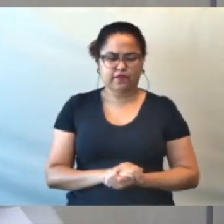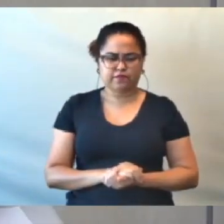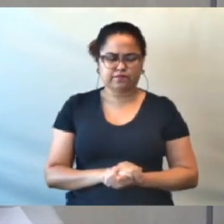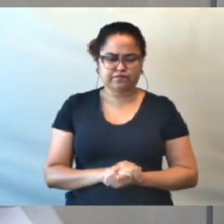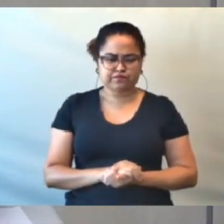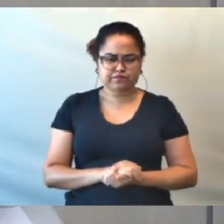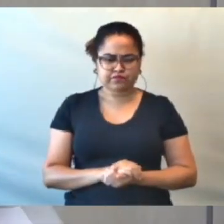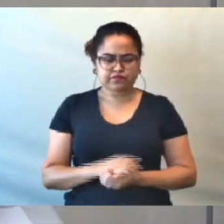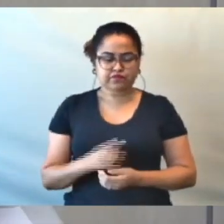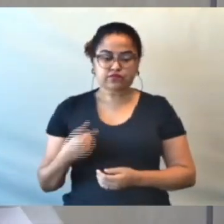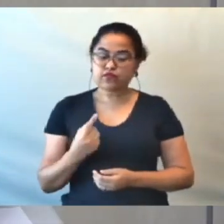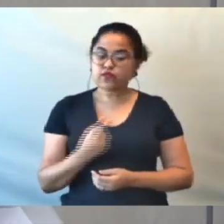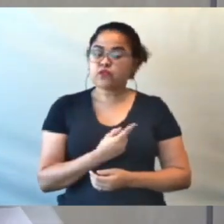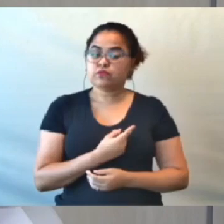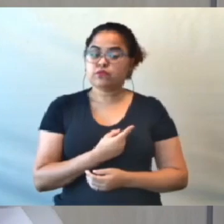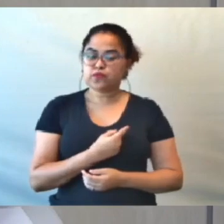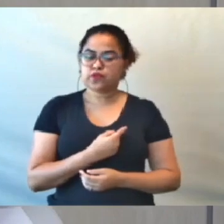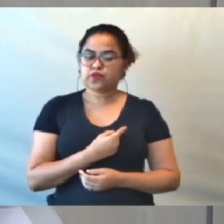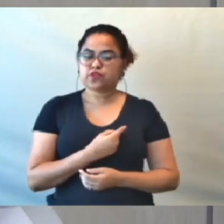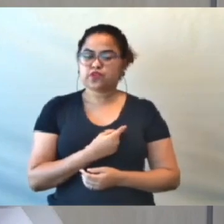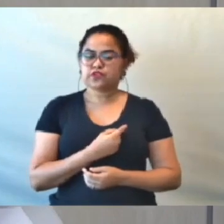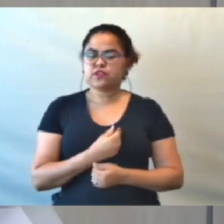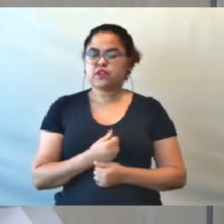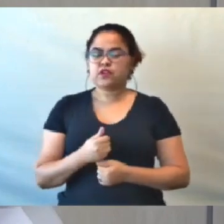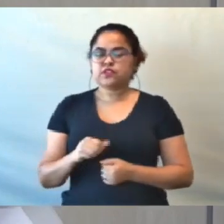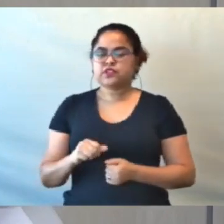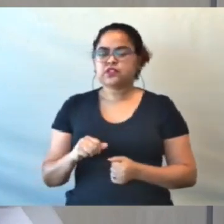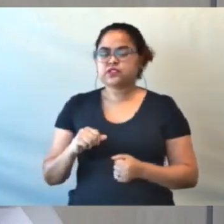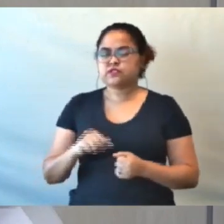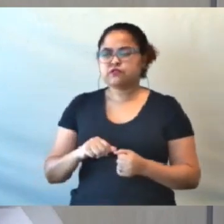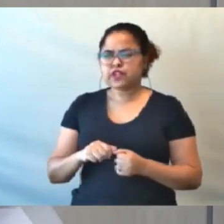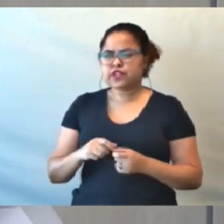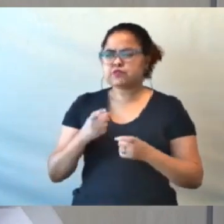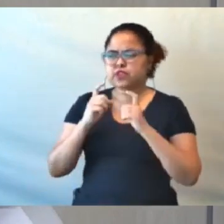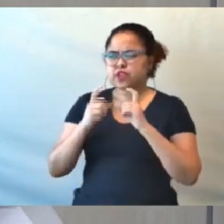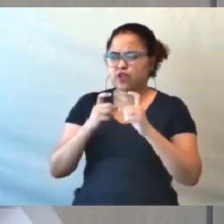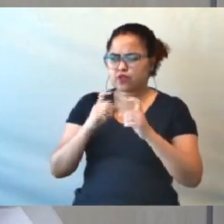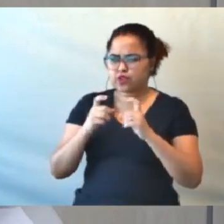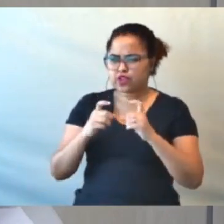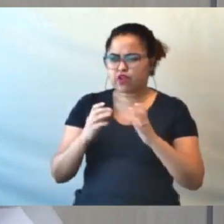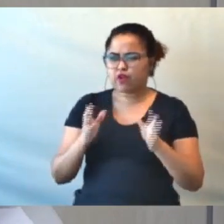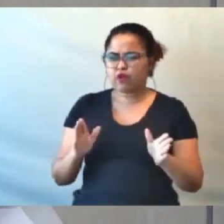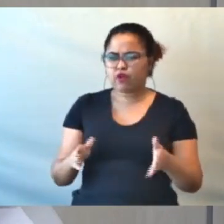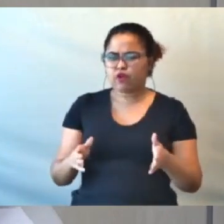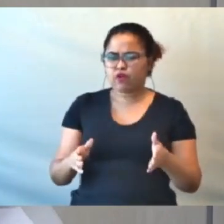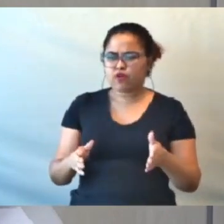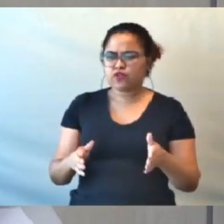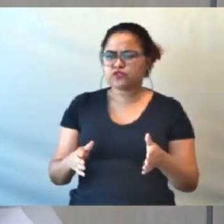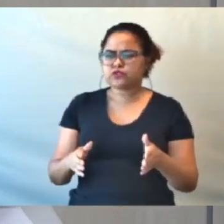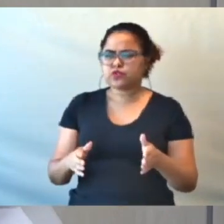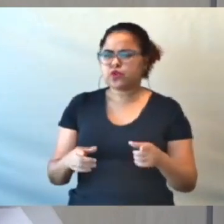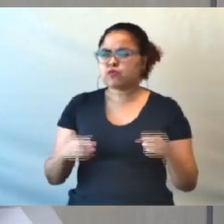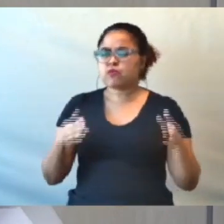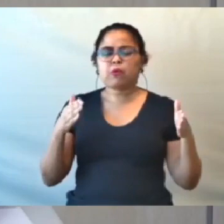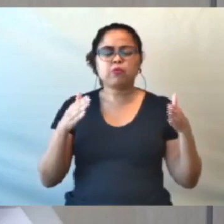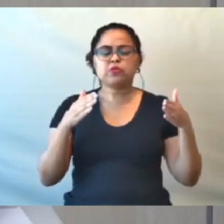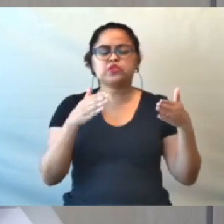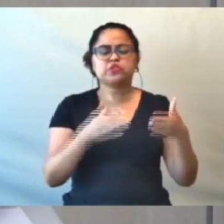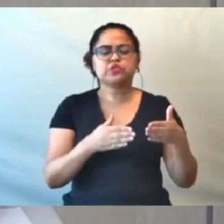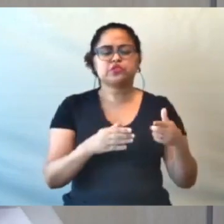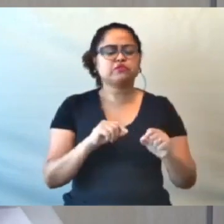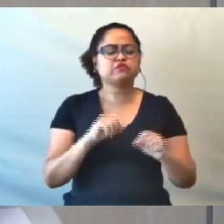faremos essa reunião de hoje, essa oitiva, com o propósito, obviamente, de confirmar e